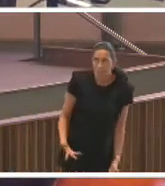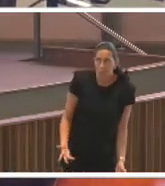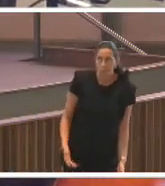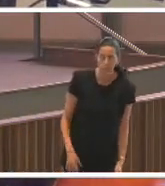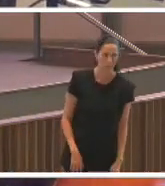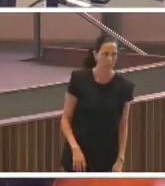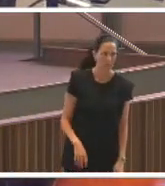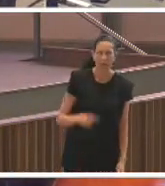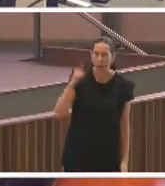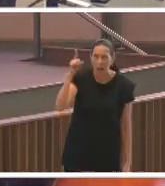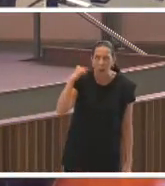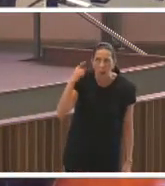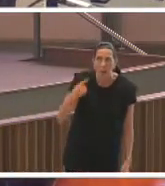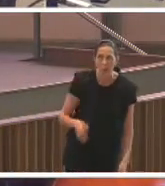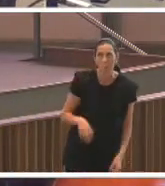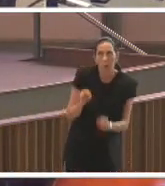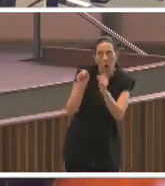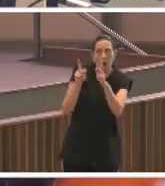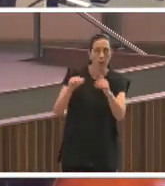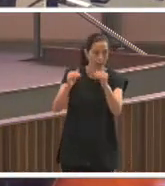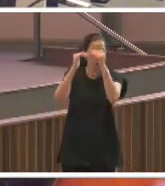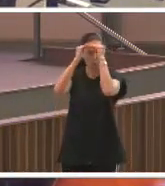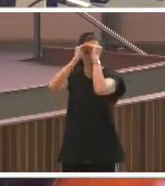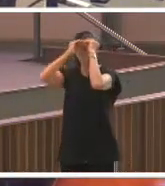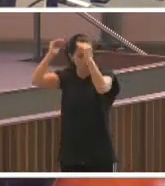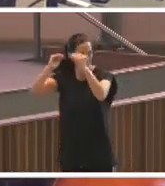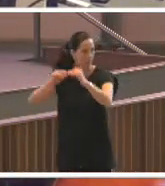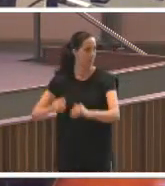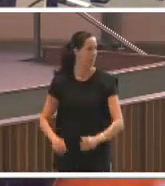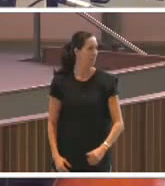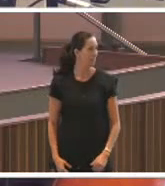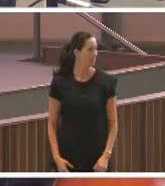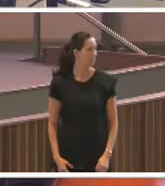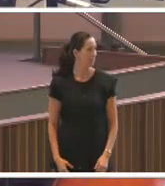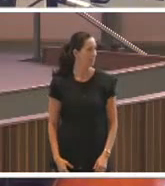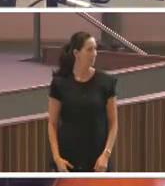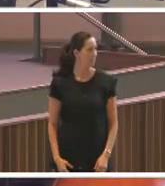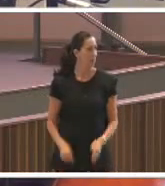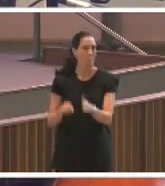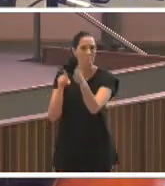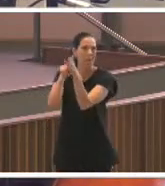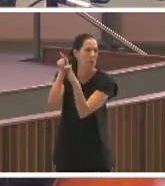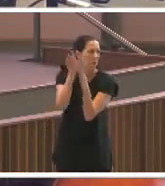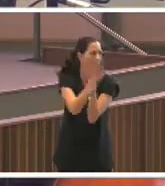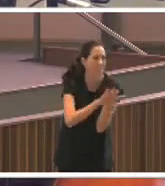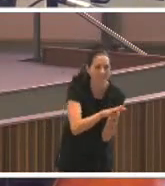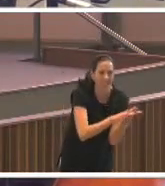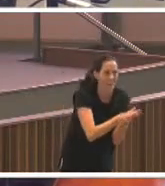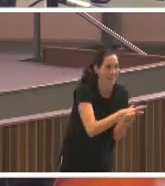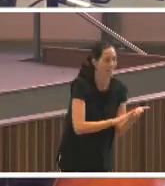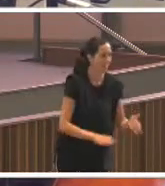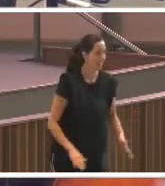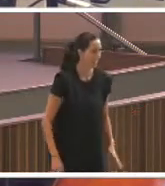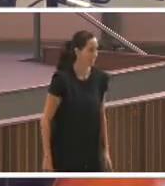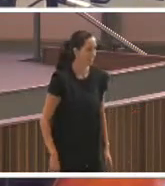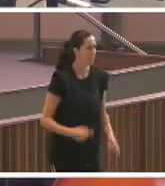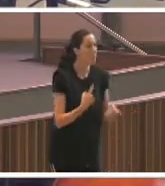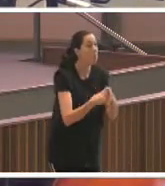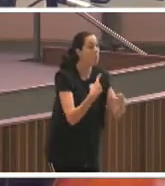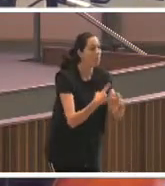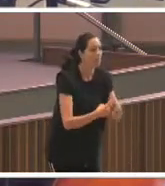E nós inspiramos pessoas a buscar o poder de Deus. E elas começam a ver que o poder de Deus se manifesta em